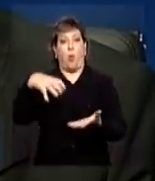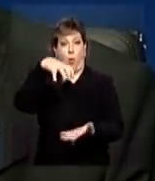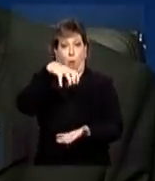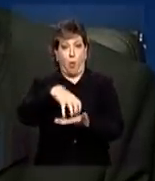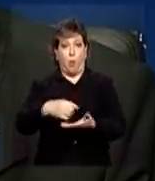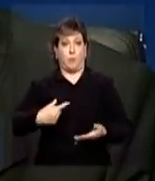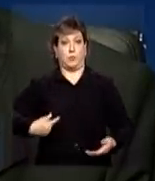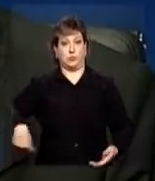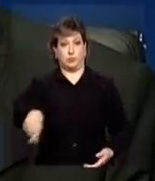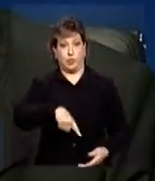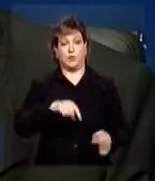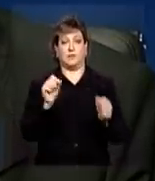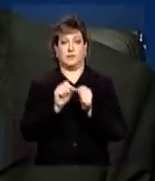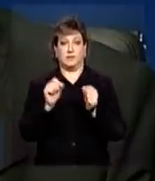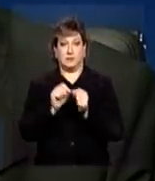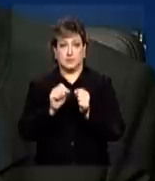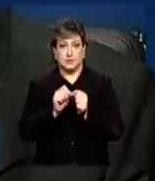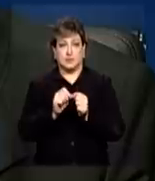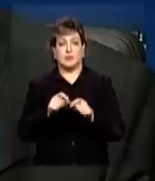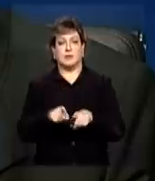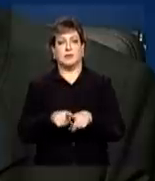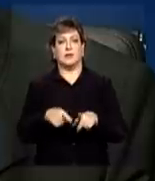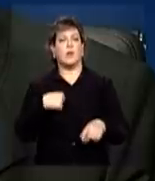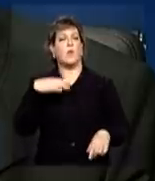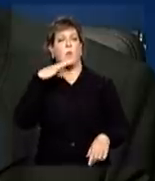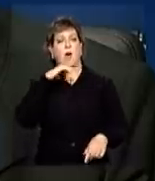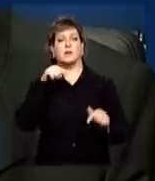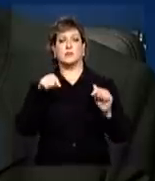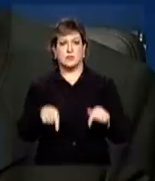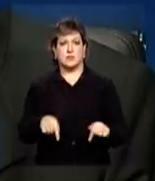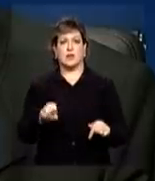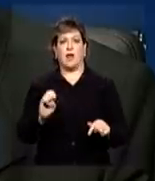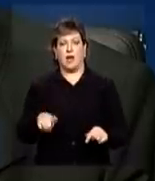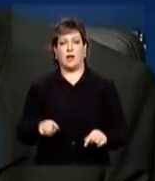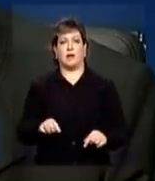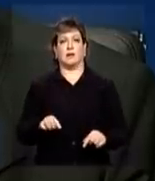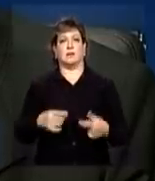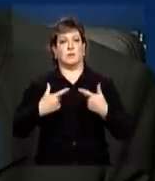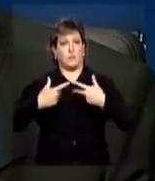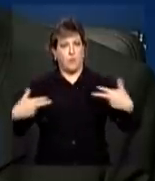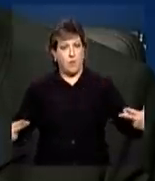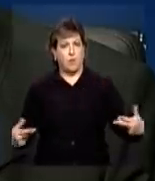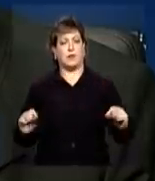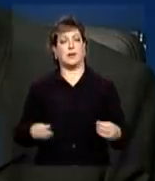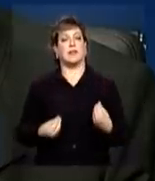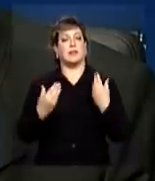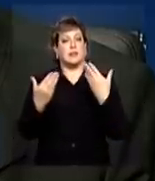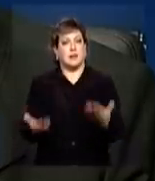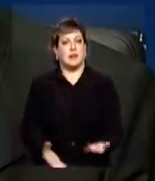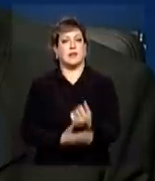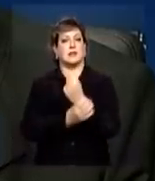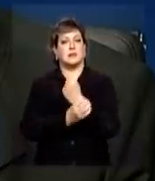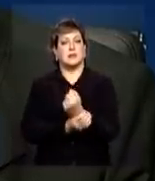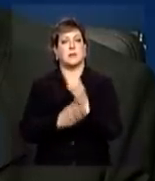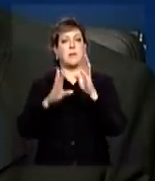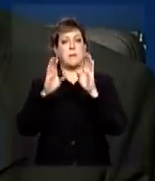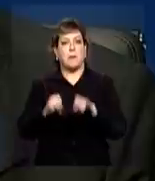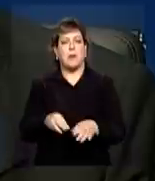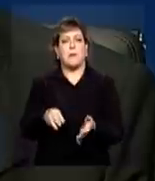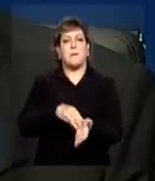nós constituímos, acho que são medidas que asseguram um método,